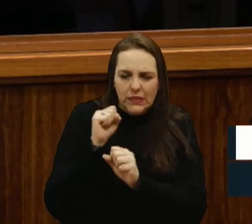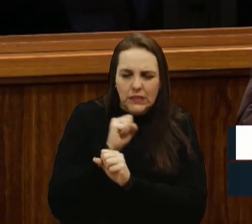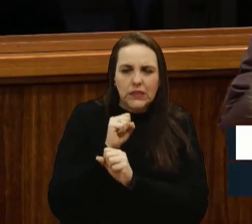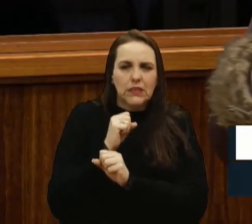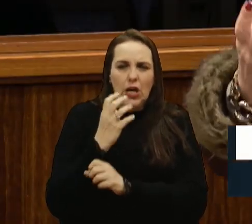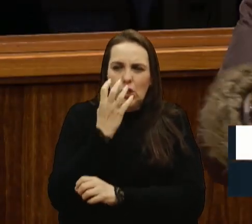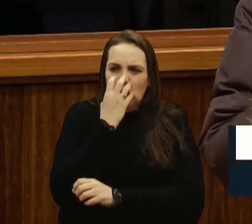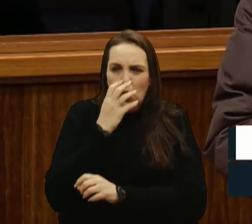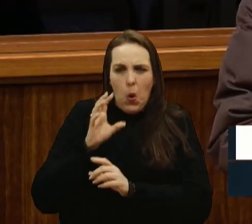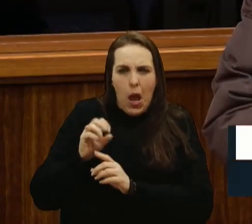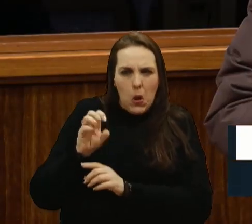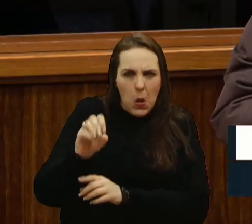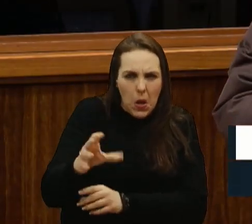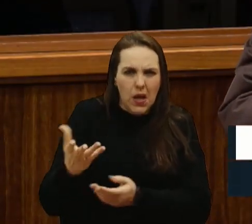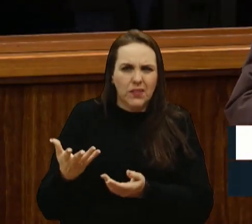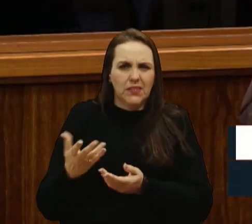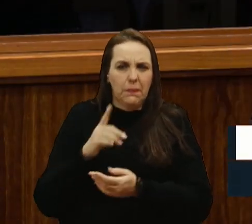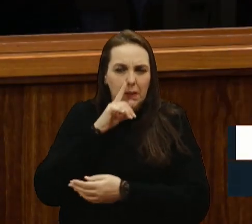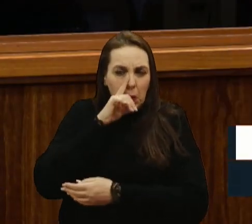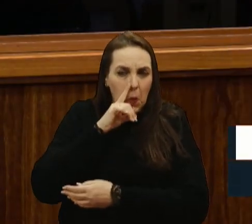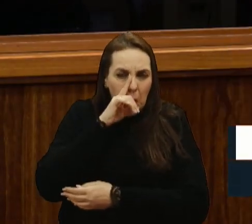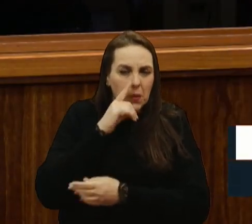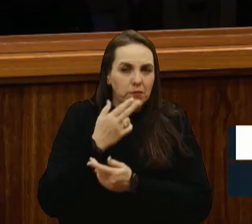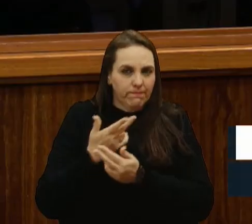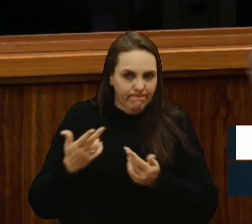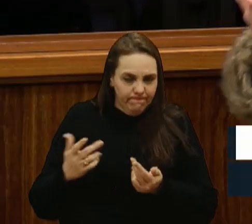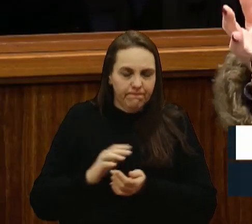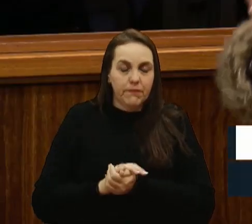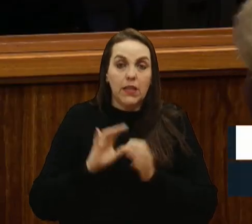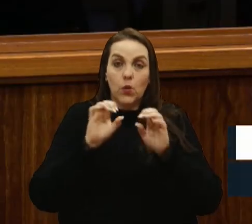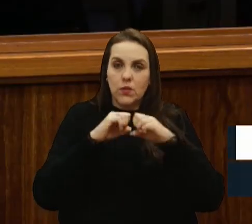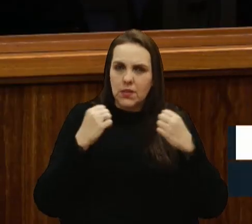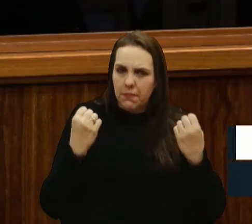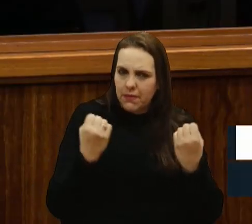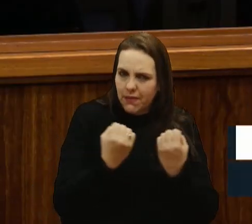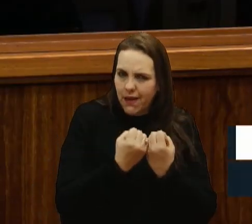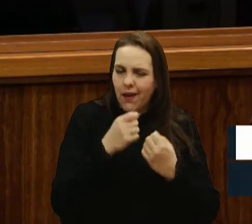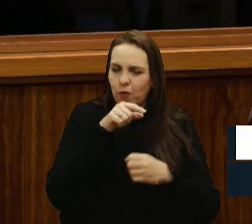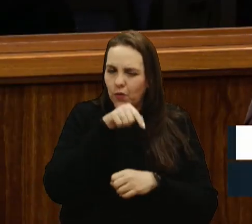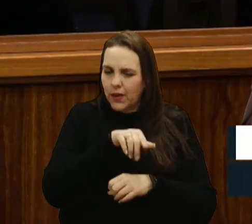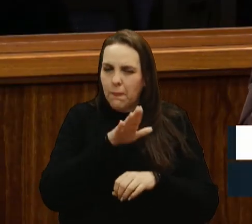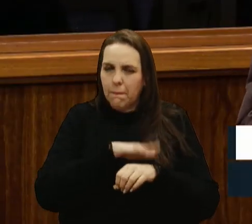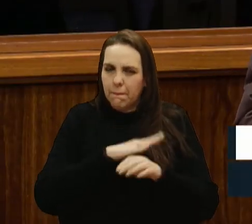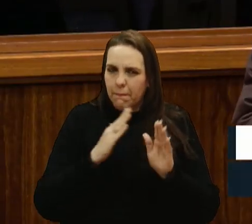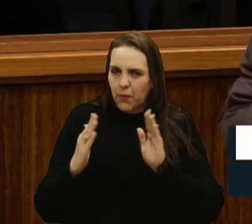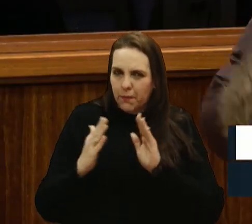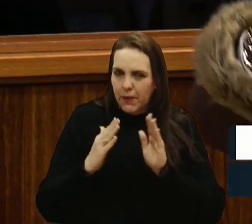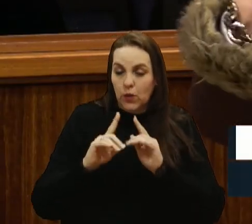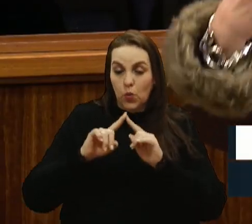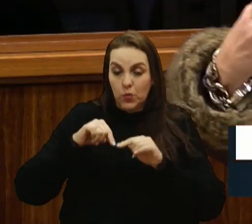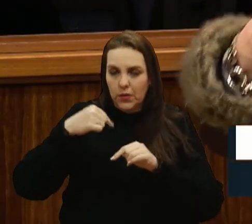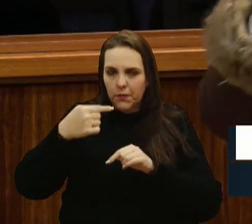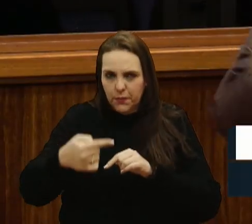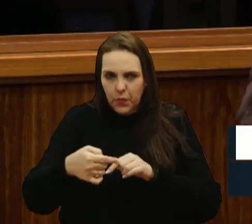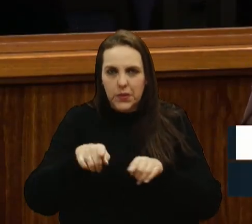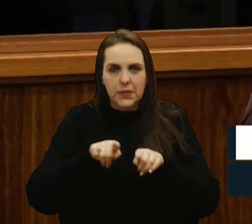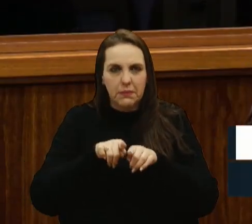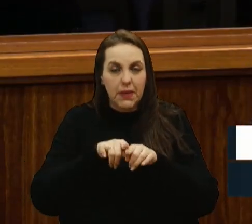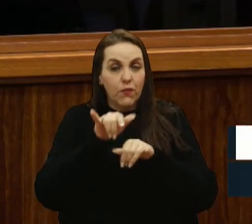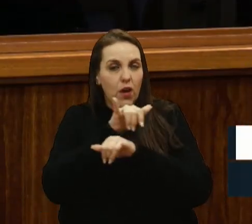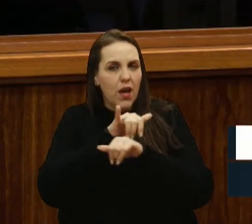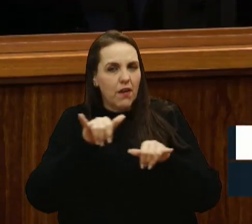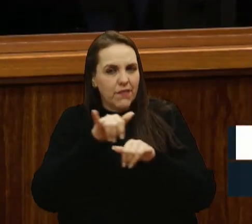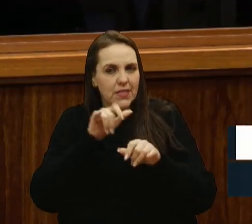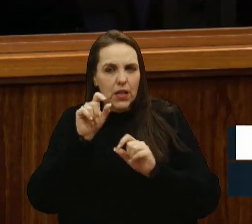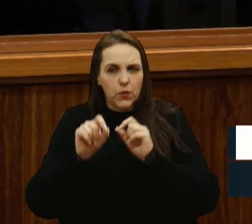muitas vezes, com perigo. E, naquele seminário, logo depois, foi dado a notícia, acho que